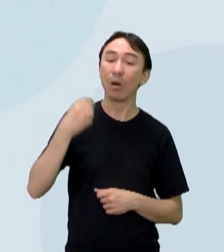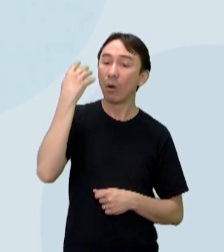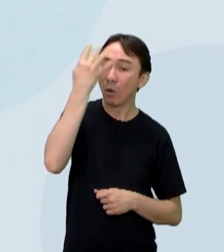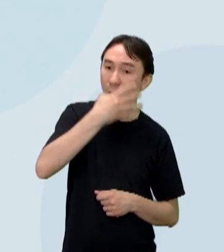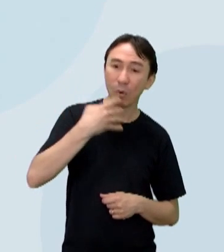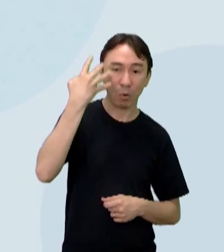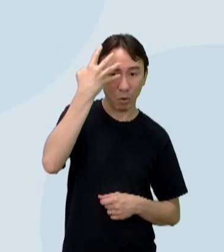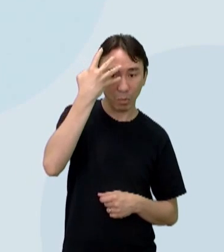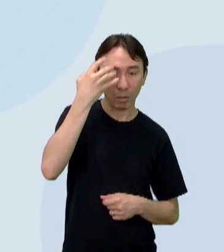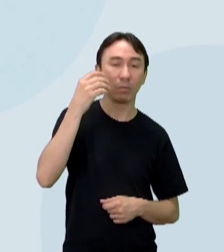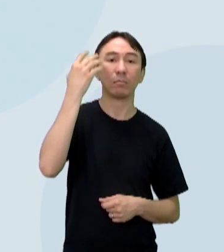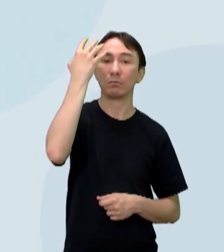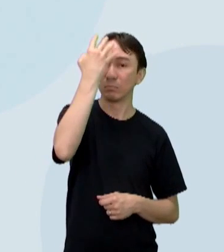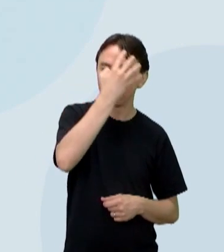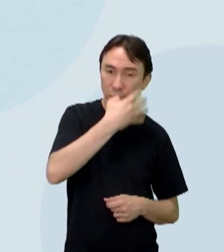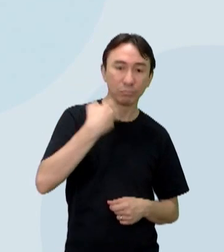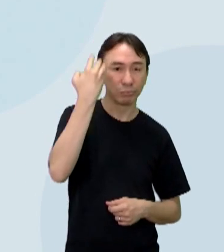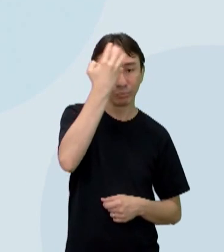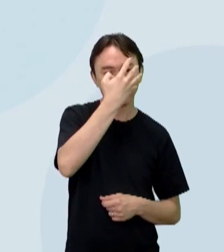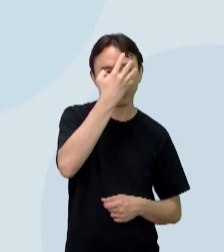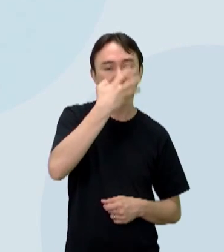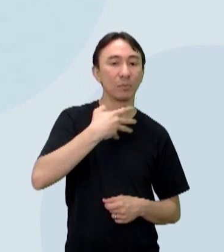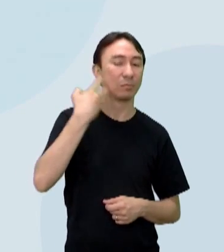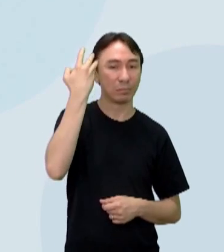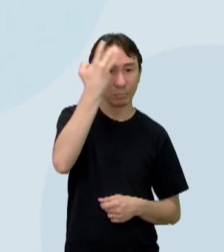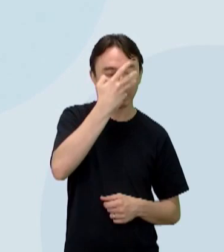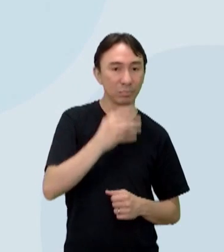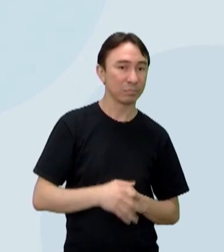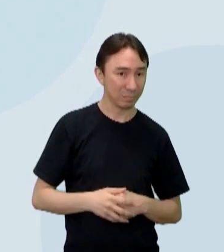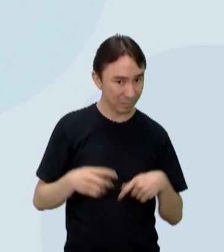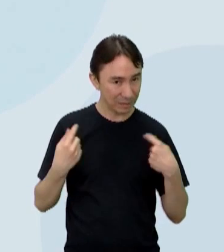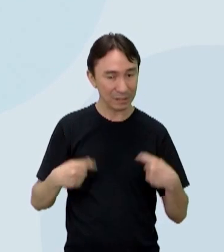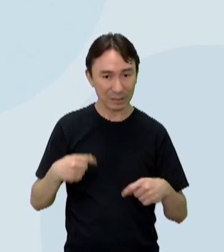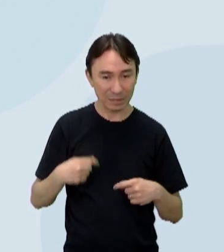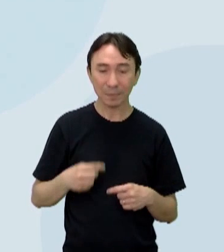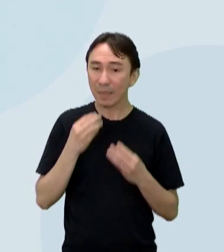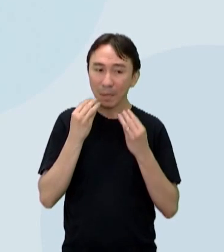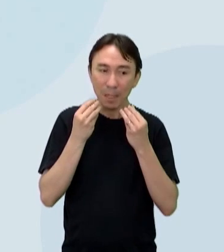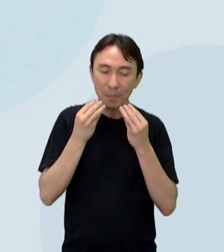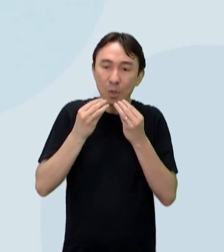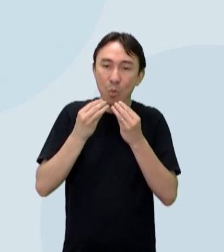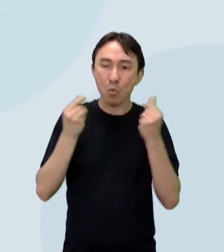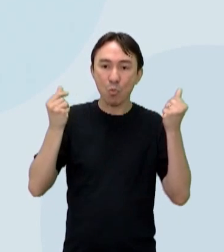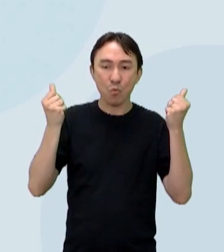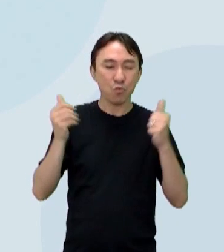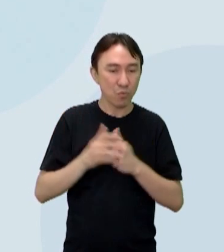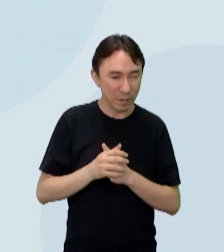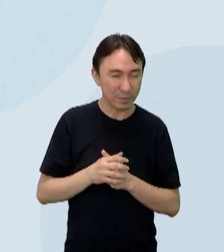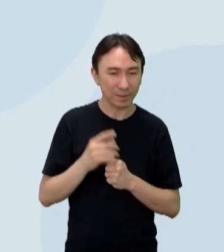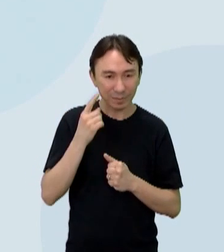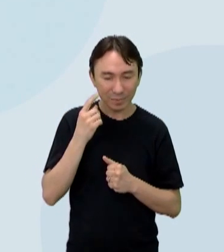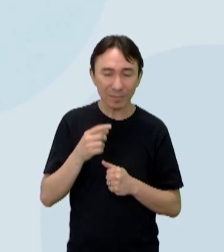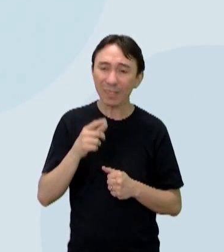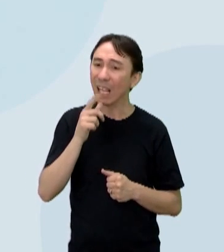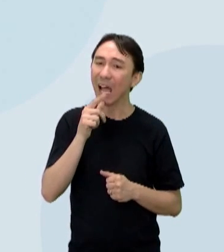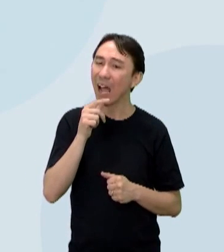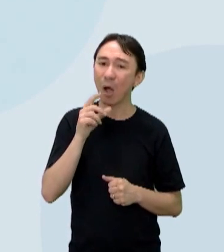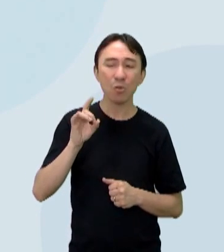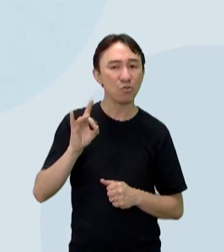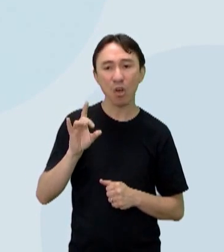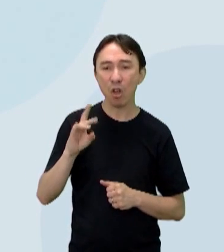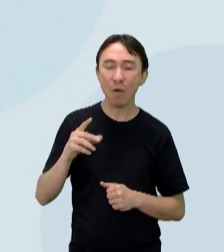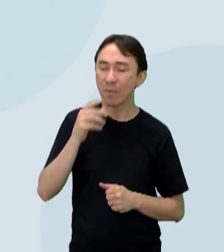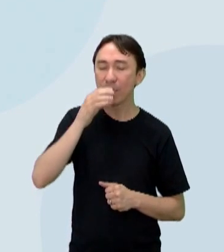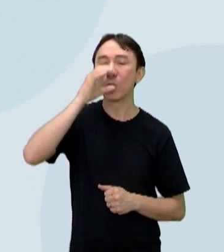necessário para que a saliva neutralize a acidez bucal. Nesse intervalo, procure beber apenas água se estiver